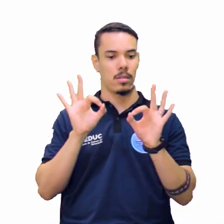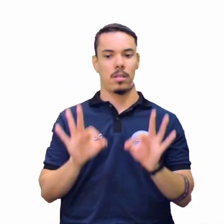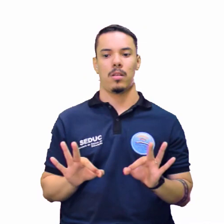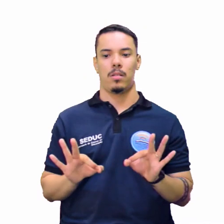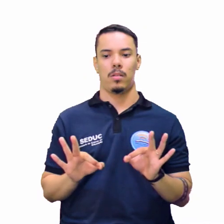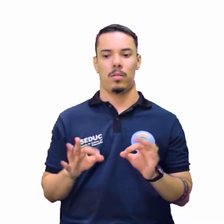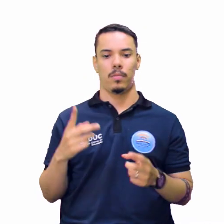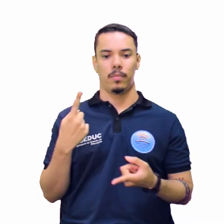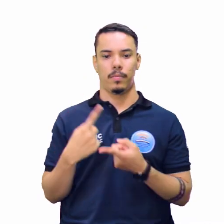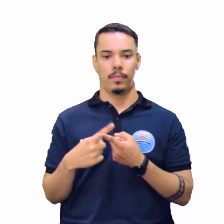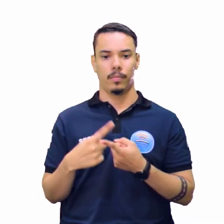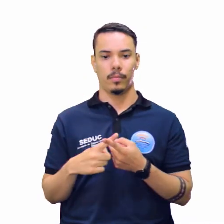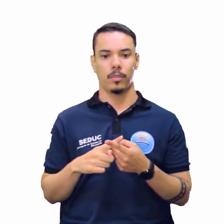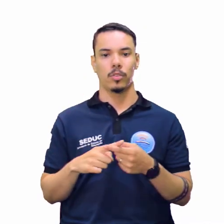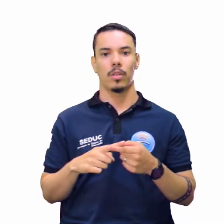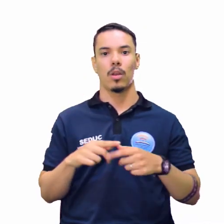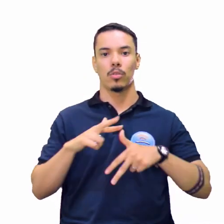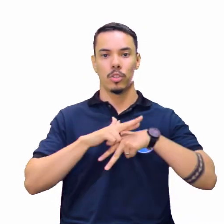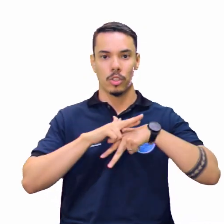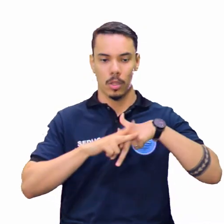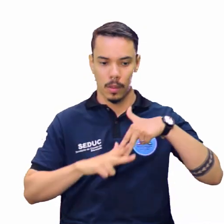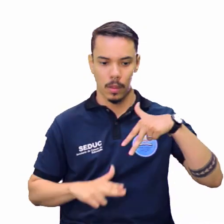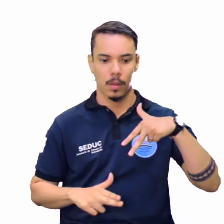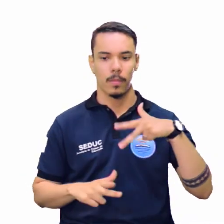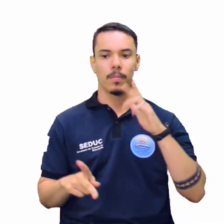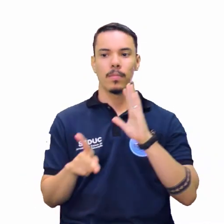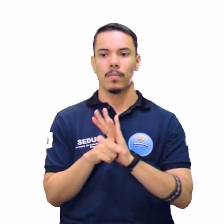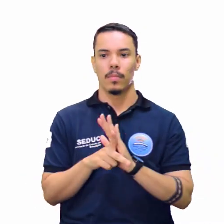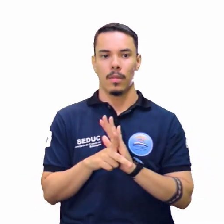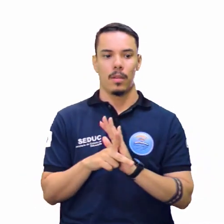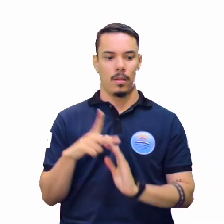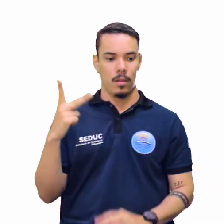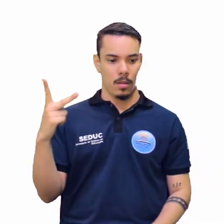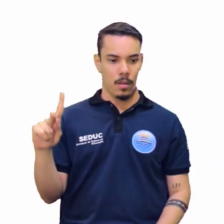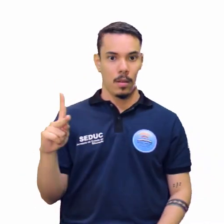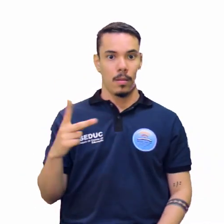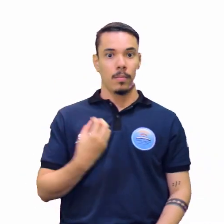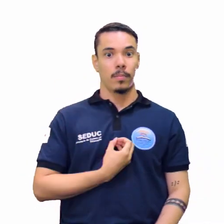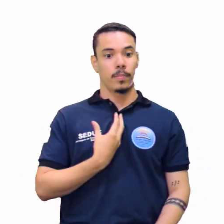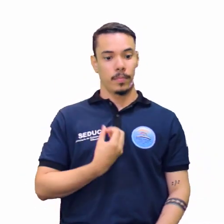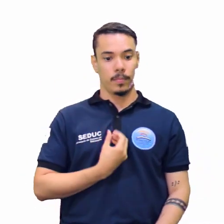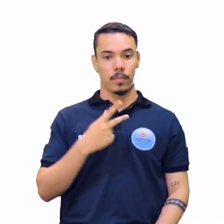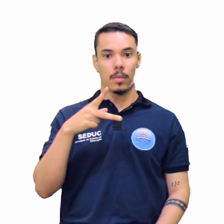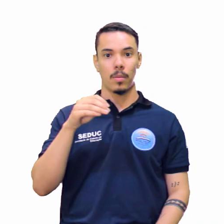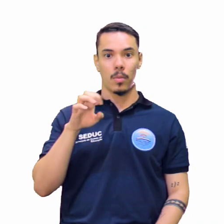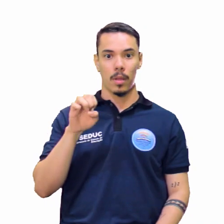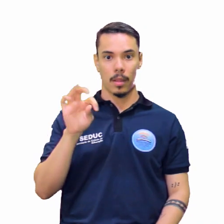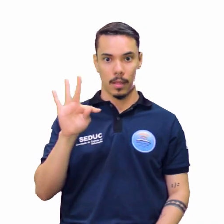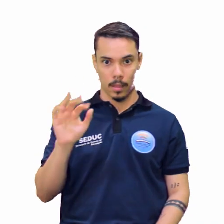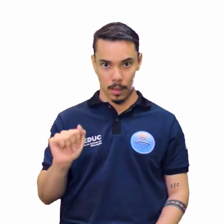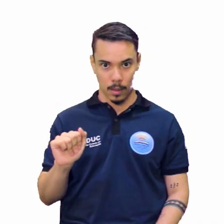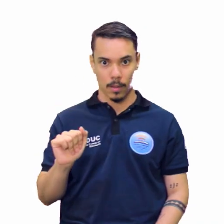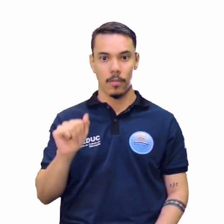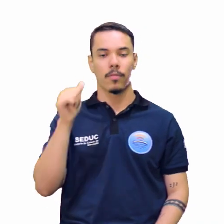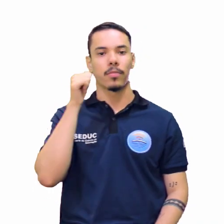o gênero do substantivo é poeta certinho